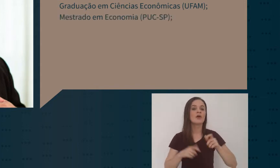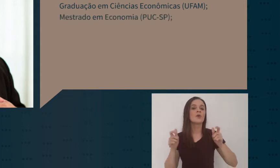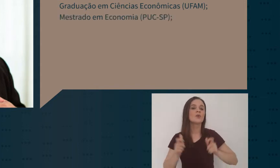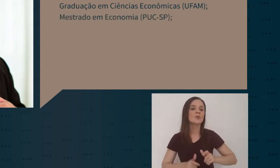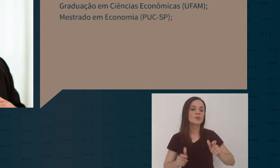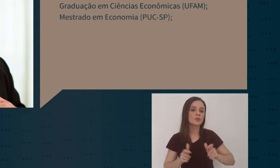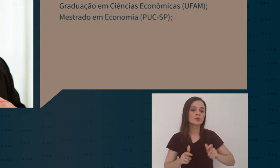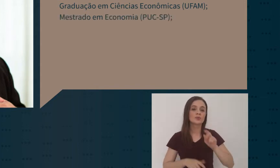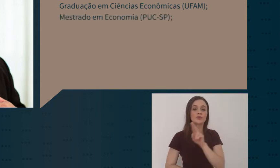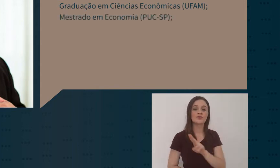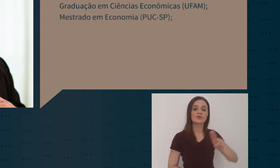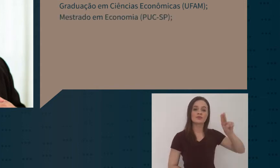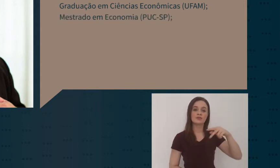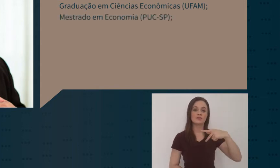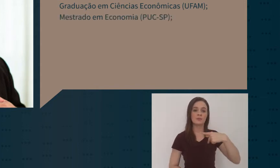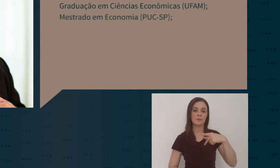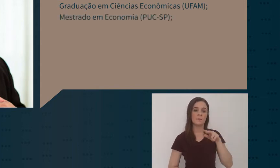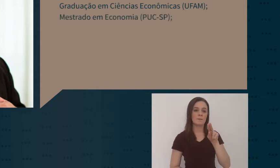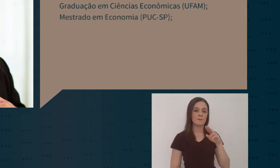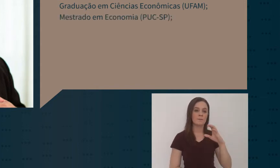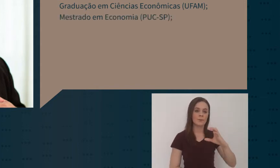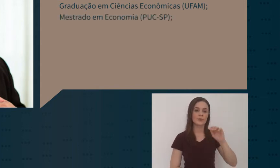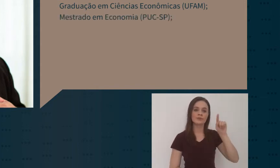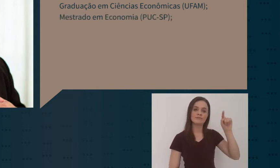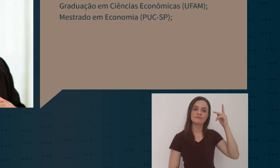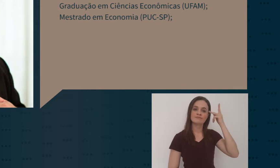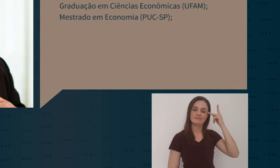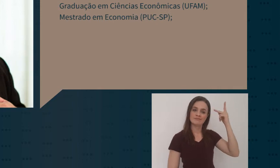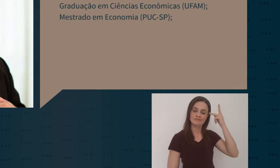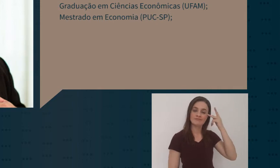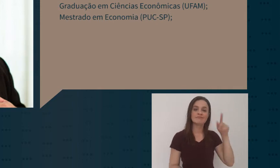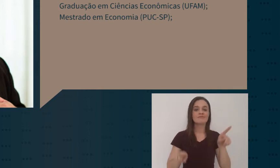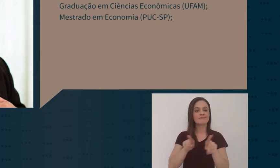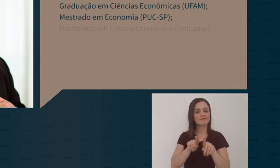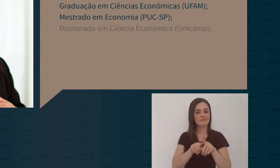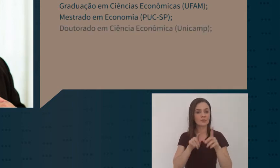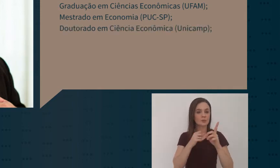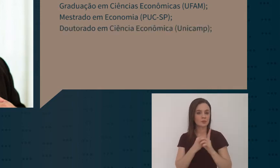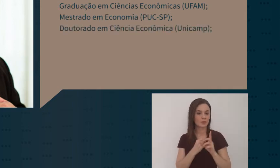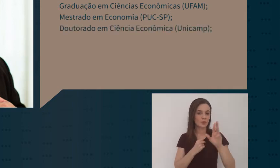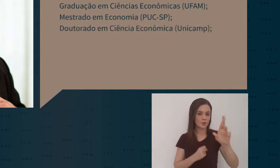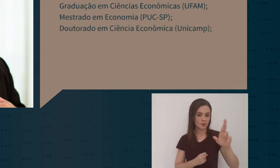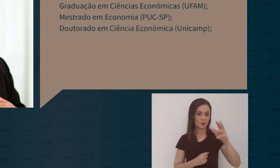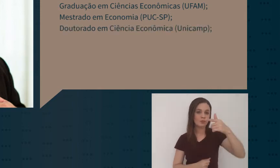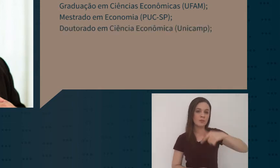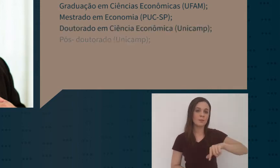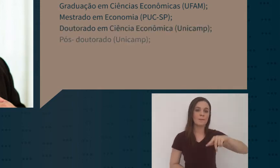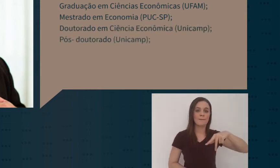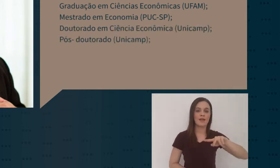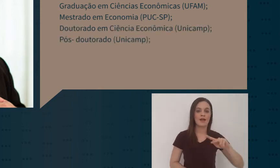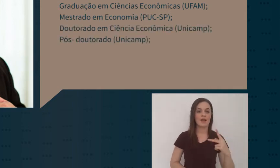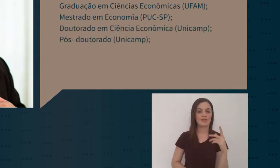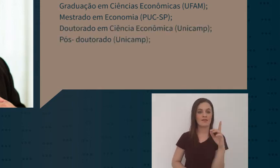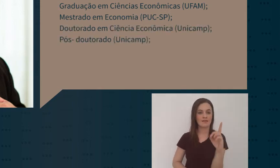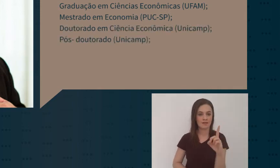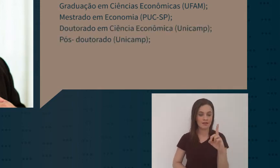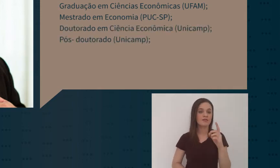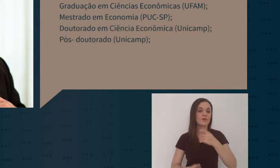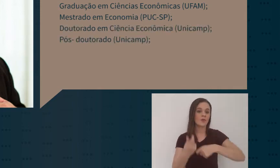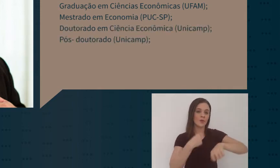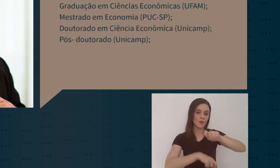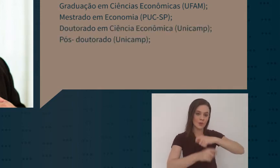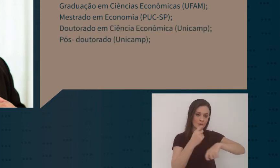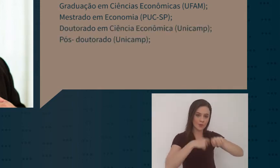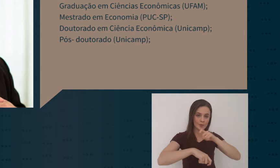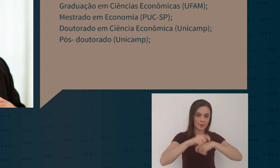em Economia pela Pontifícia Universidade Católica de São Paulo e doutor e pós-doutor em Economia